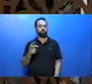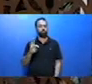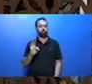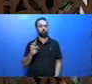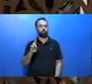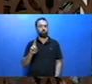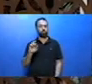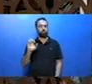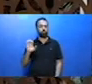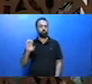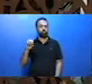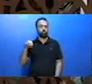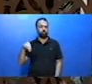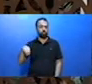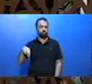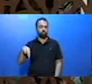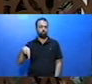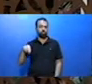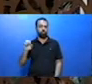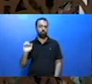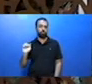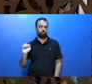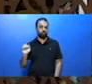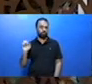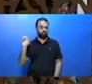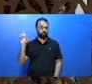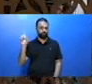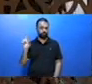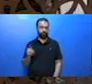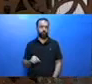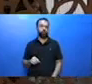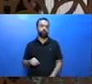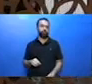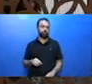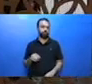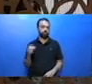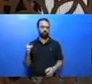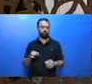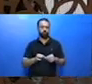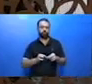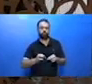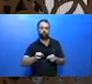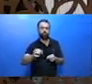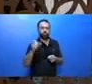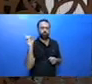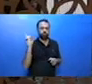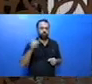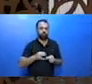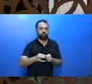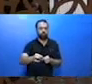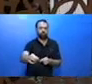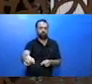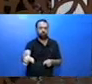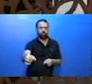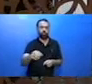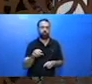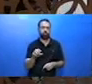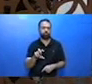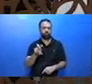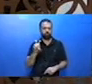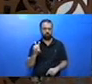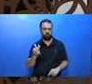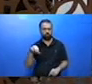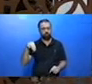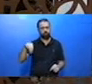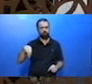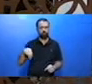medida maior. Aqui, essa trena aqui mesmo chega a 5 metros. Então, eu posso medir uma parede, medir